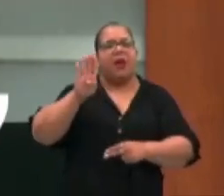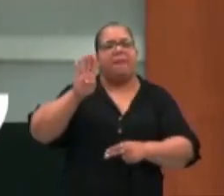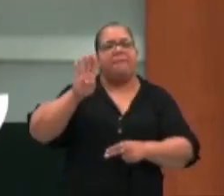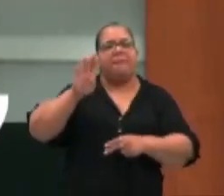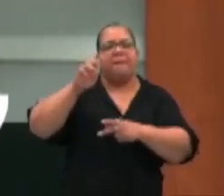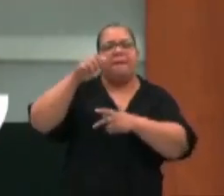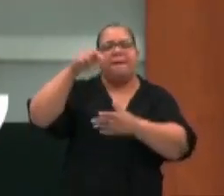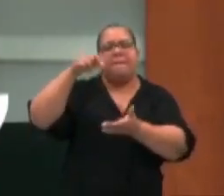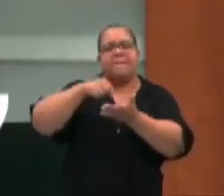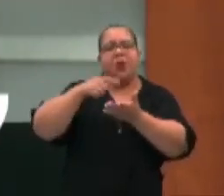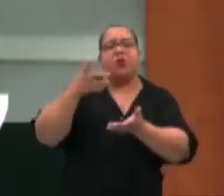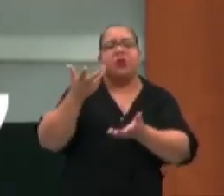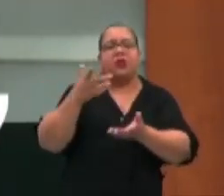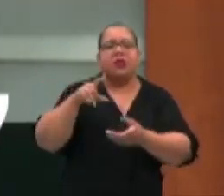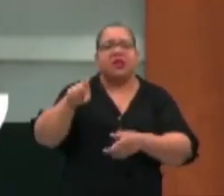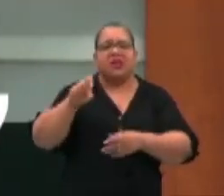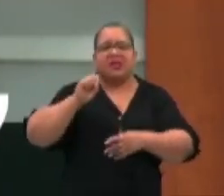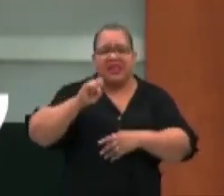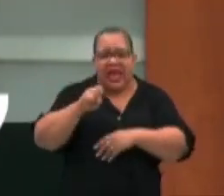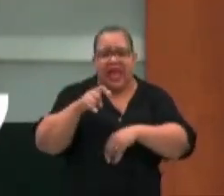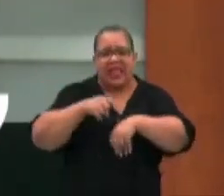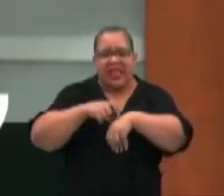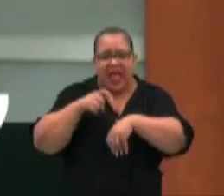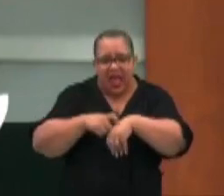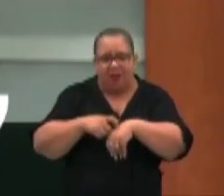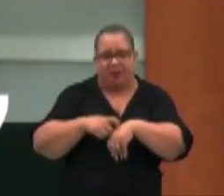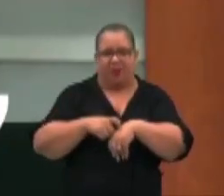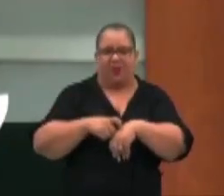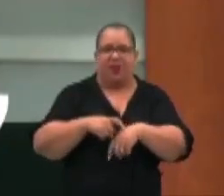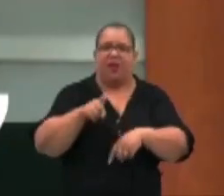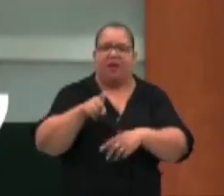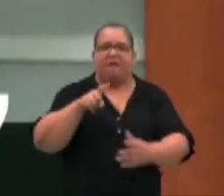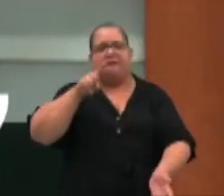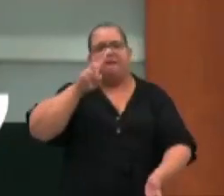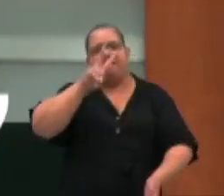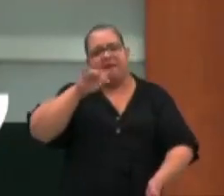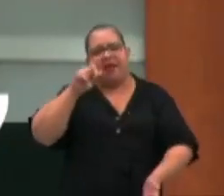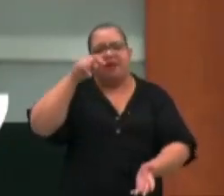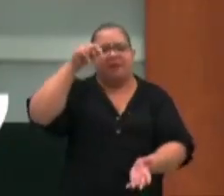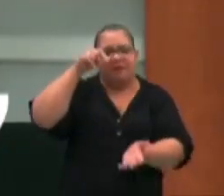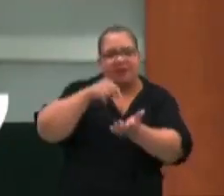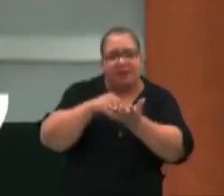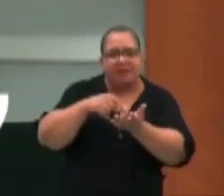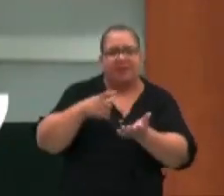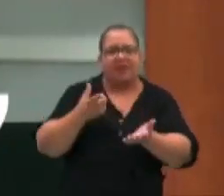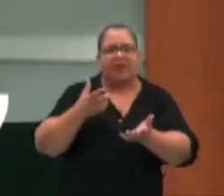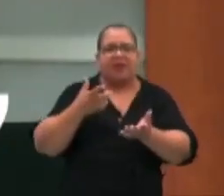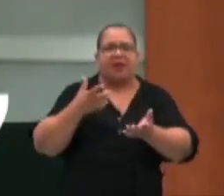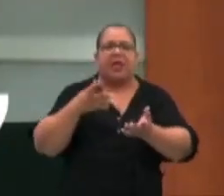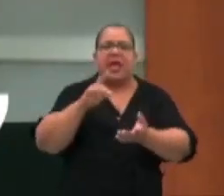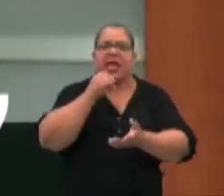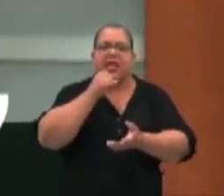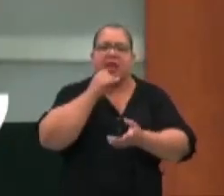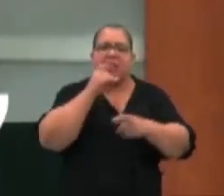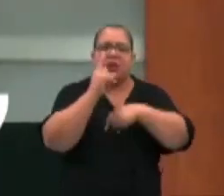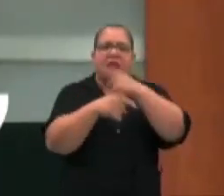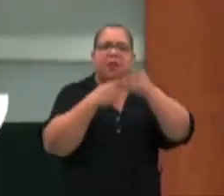da educação fica mais tempo na escola e vai registrar o ponto, após o